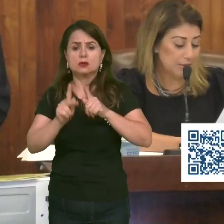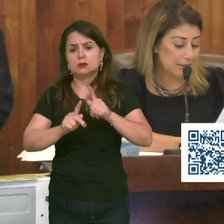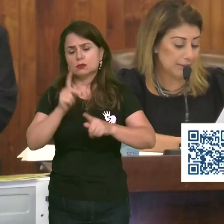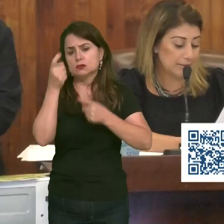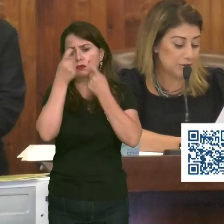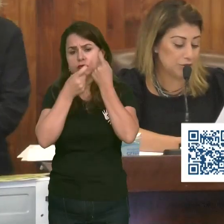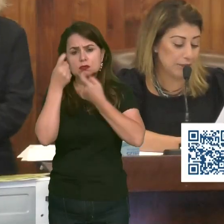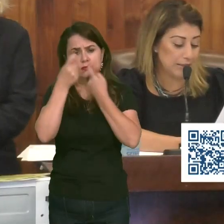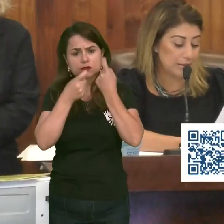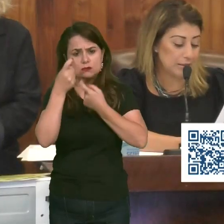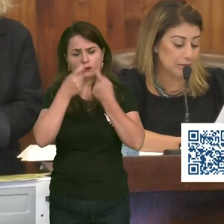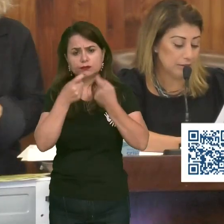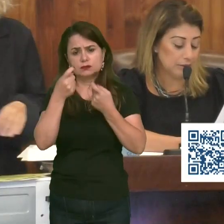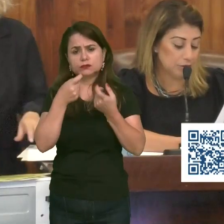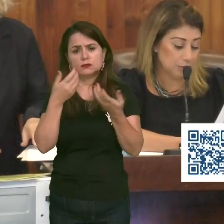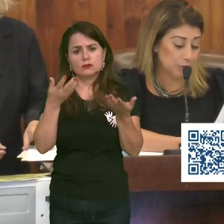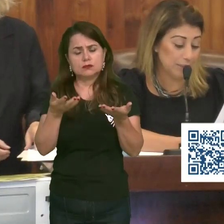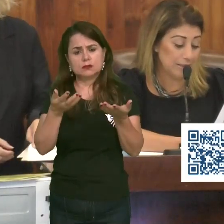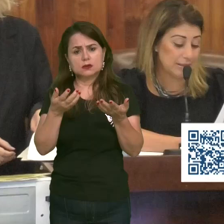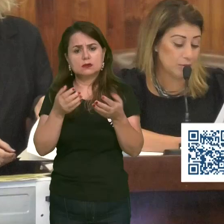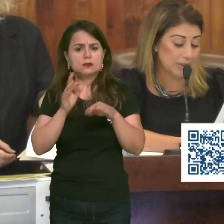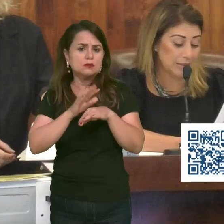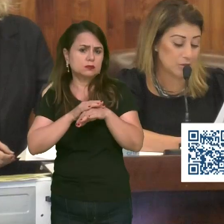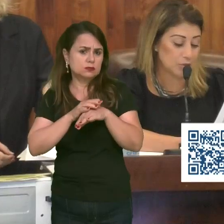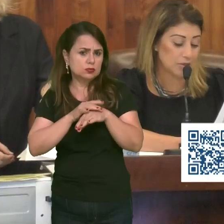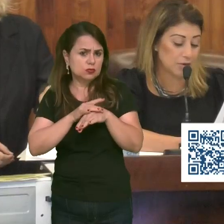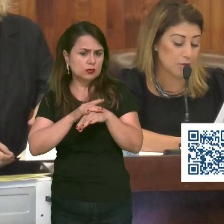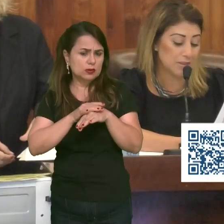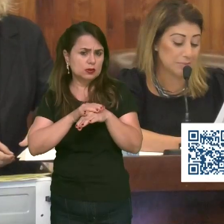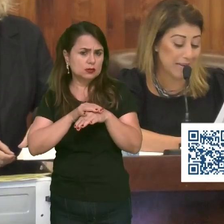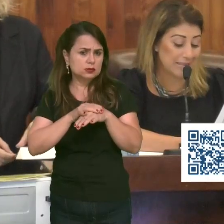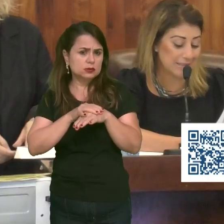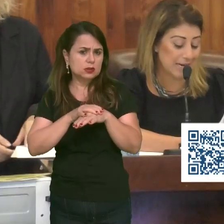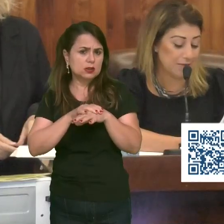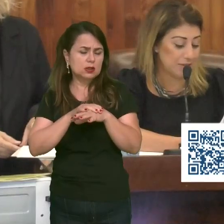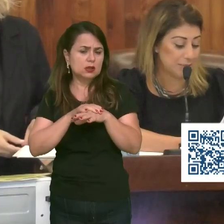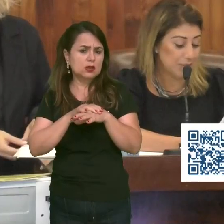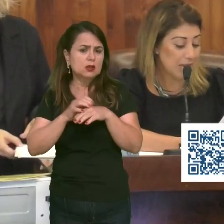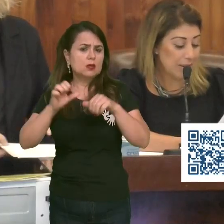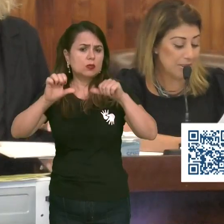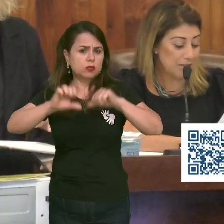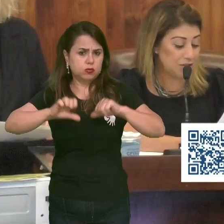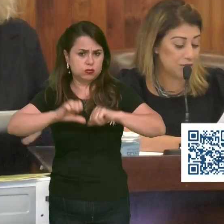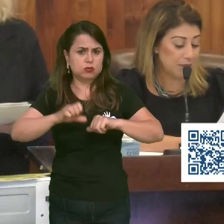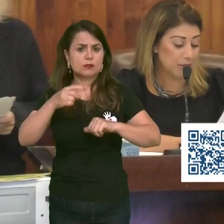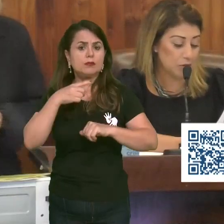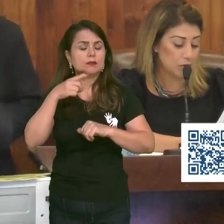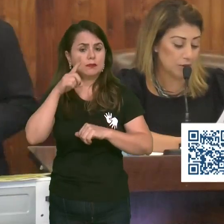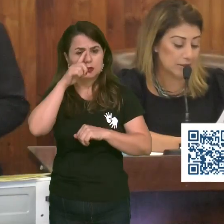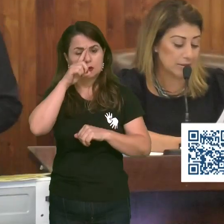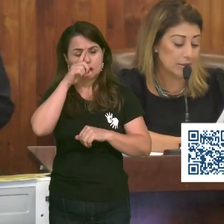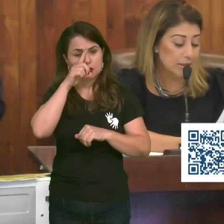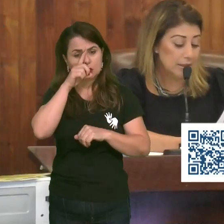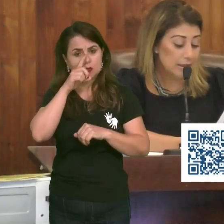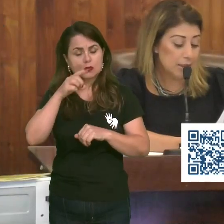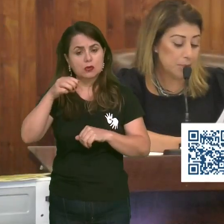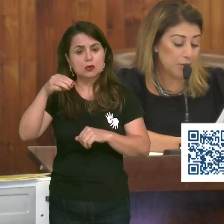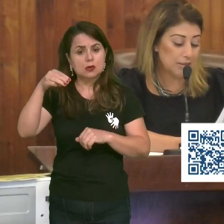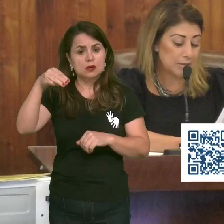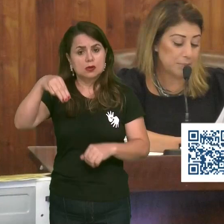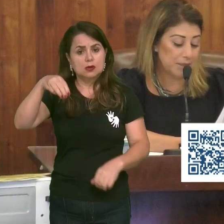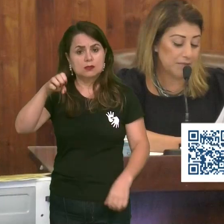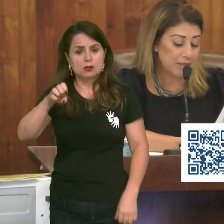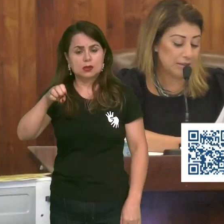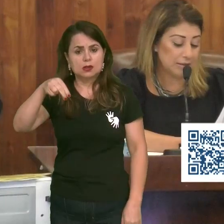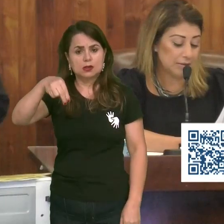pois trata-se de doença de uma doença em uma das suas formas mais graves a meningite meningocócica e